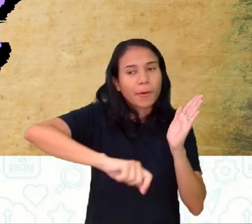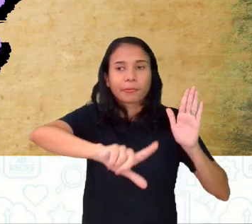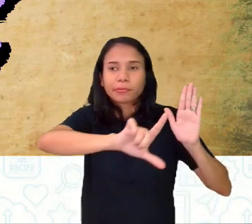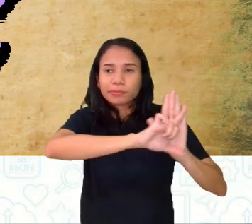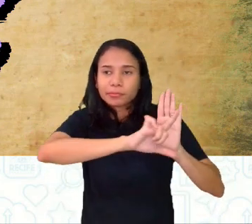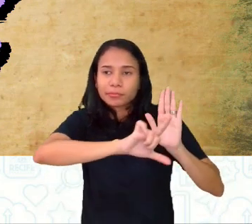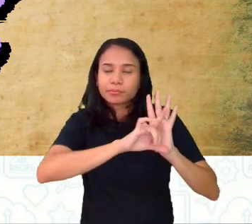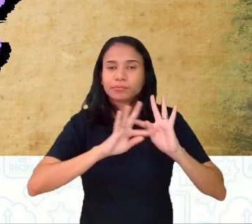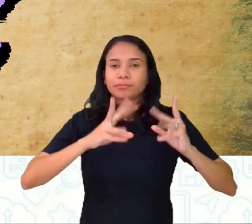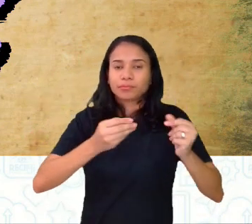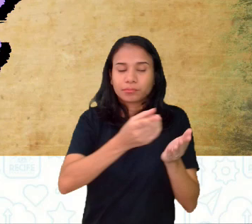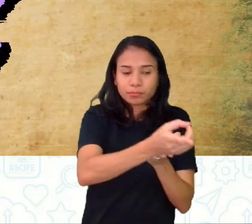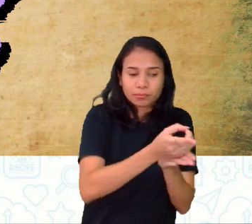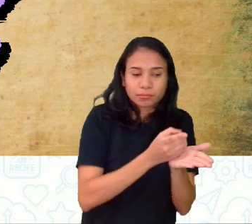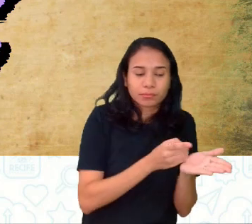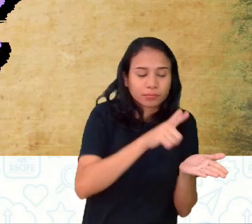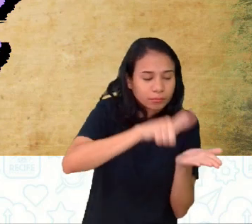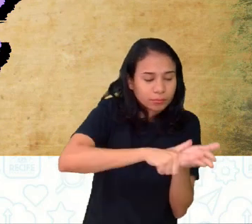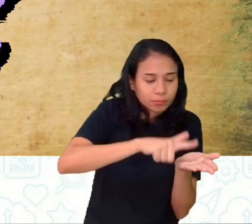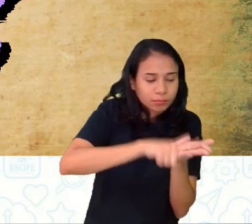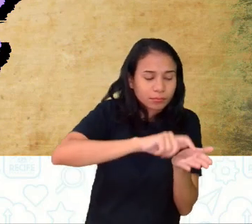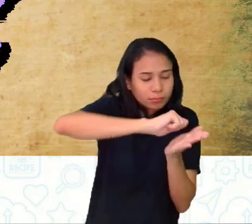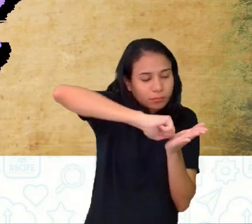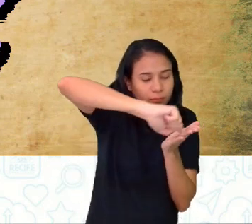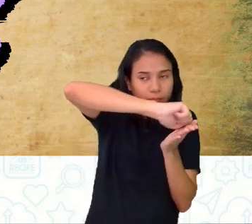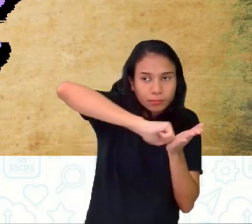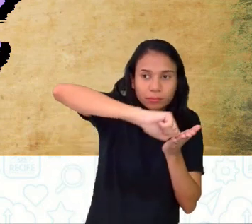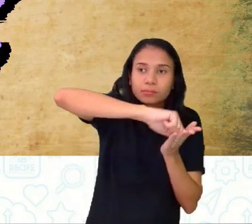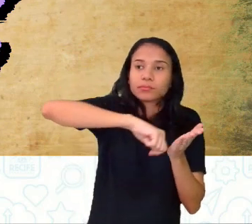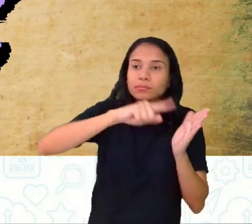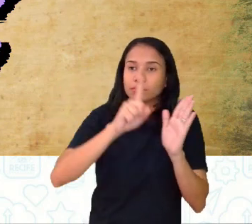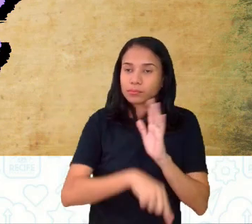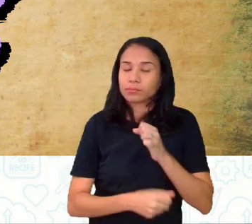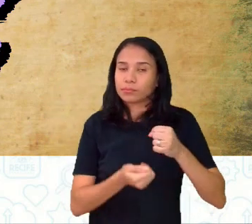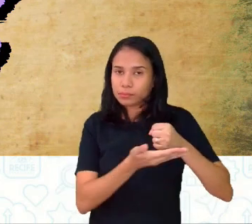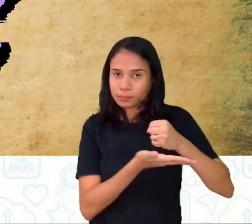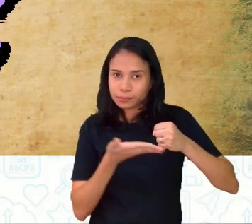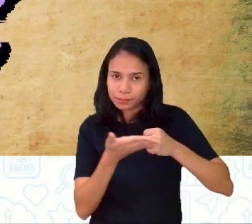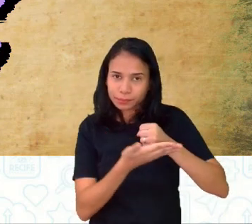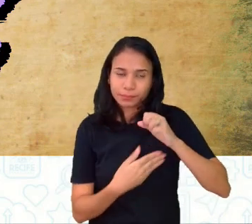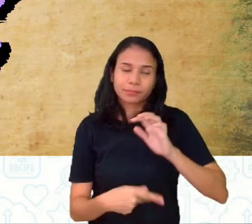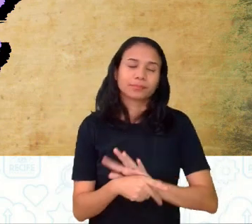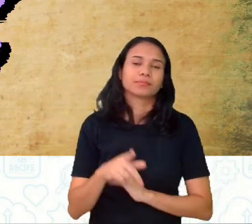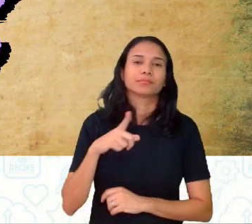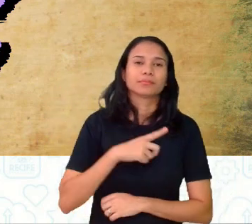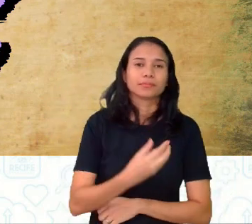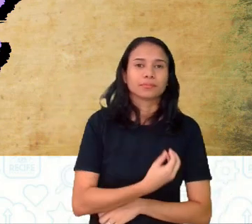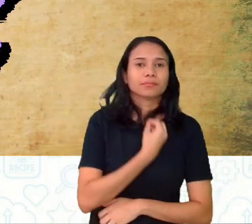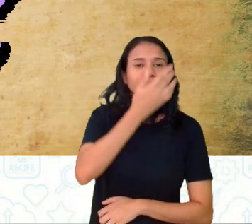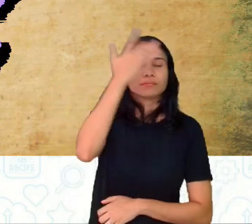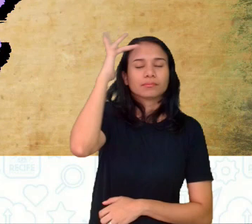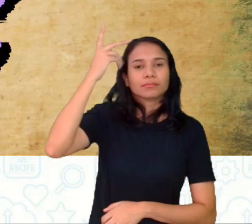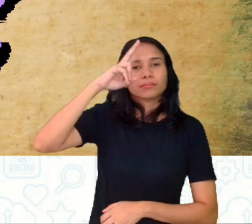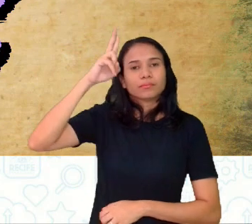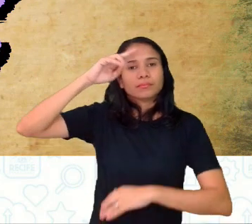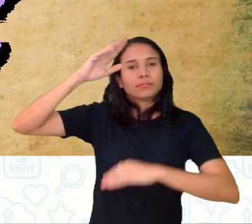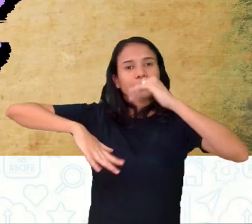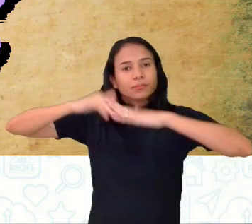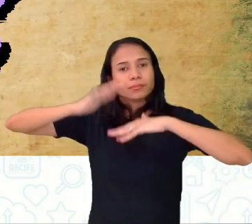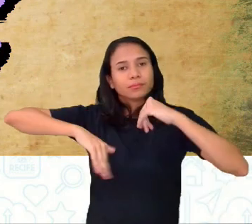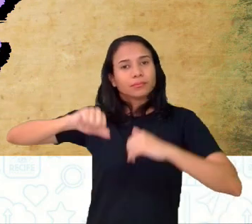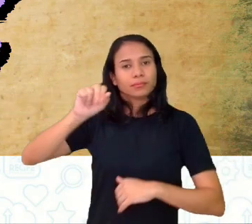Todos os documentos ali, né, que tem escrita são bases, né, que o historiador